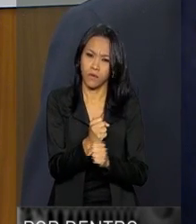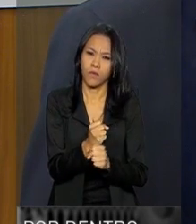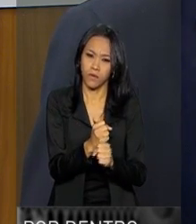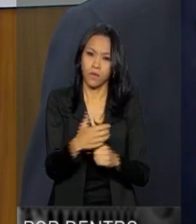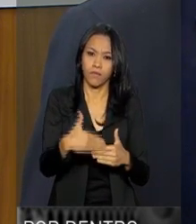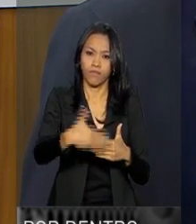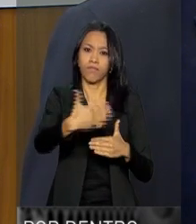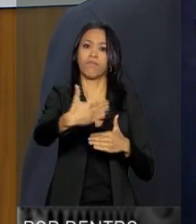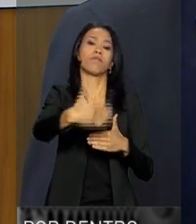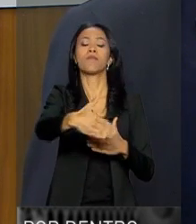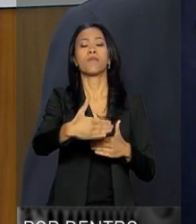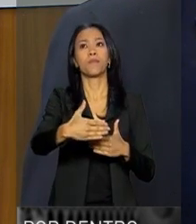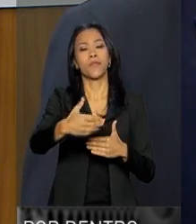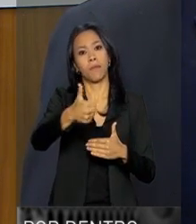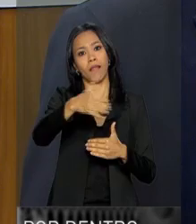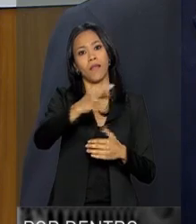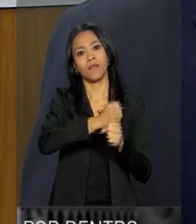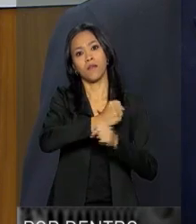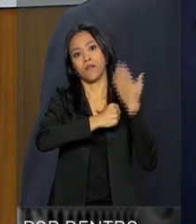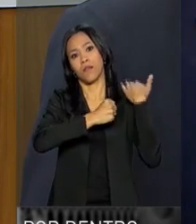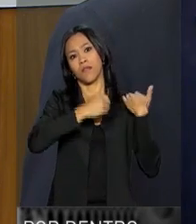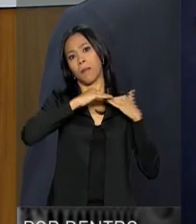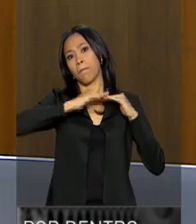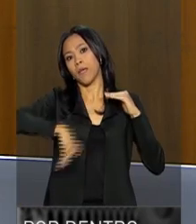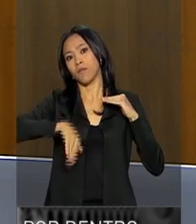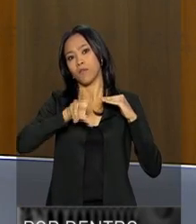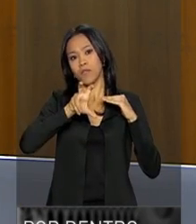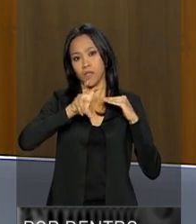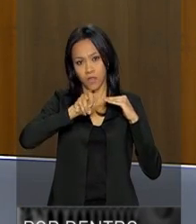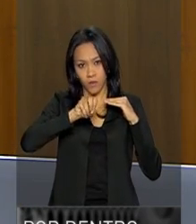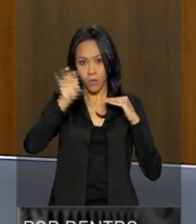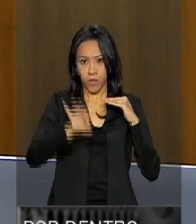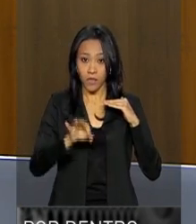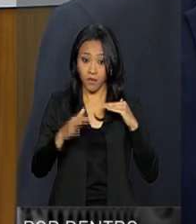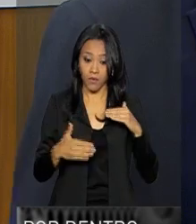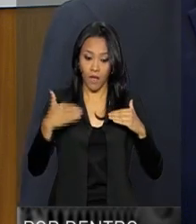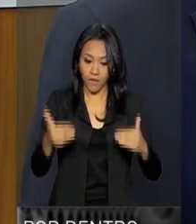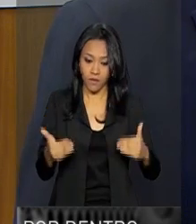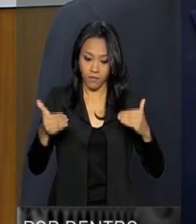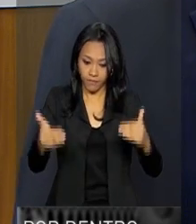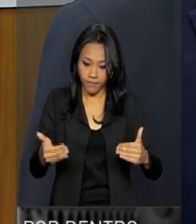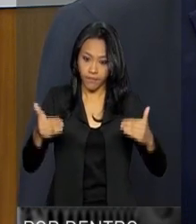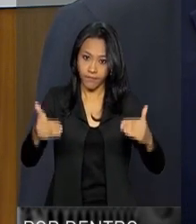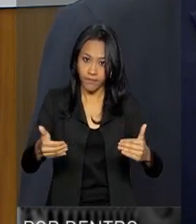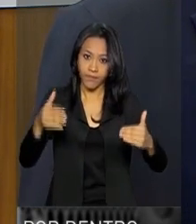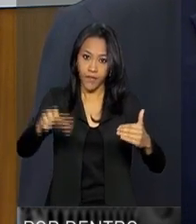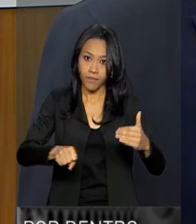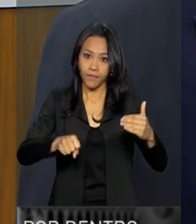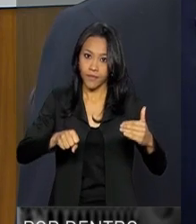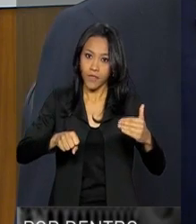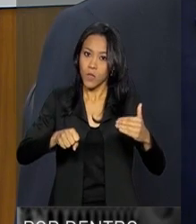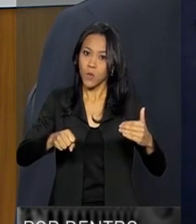com certeza há dez anos atrás era menos de 50% então ela está avançando ela está engolindo o espaço das